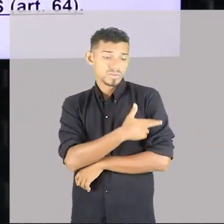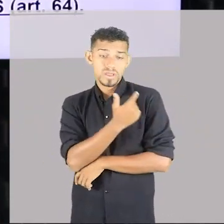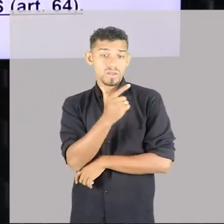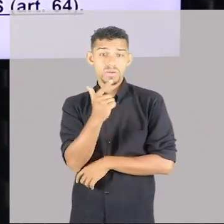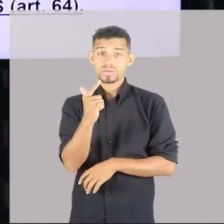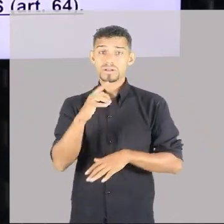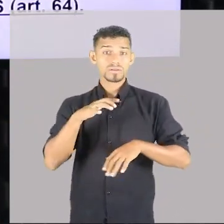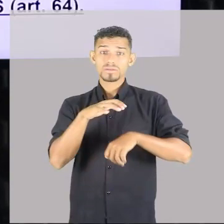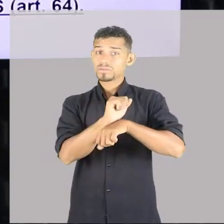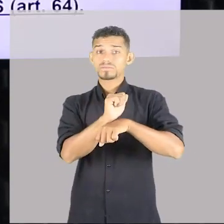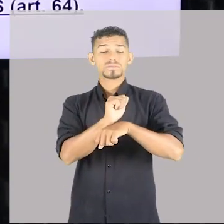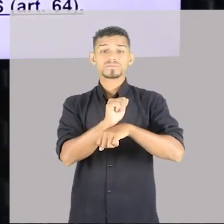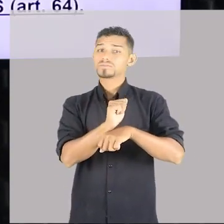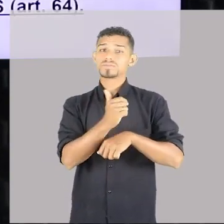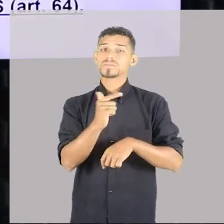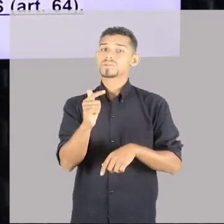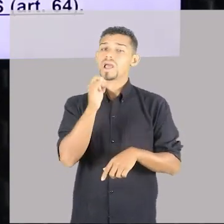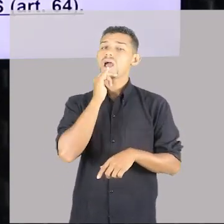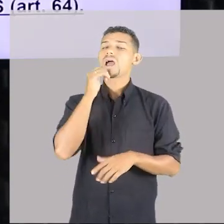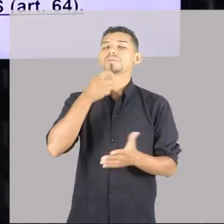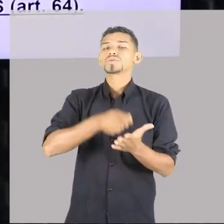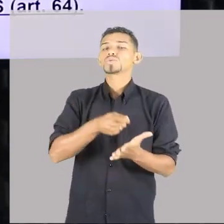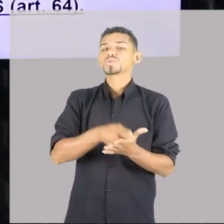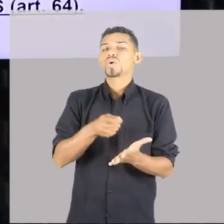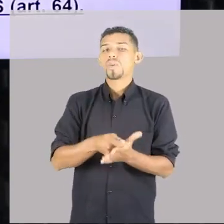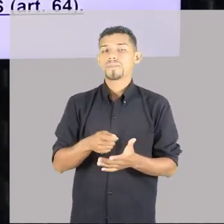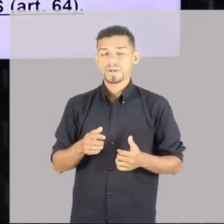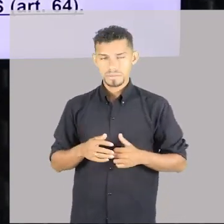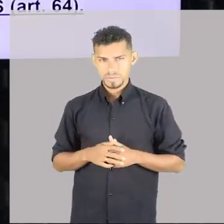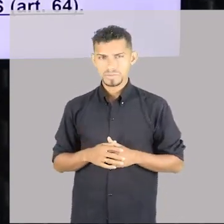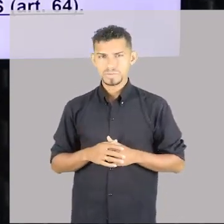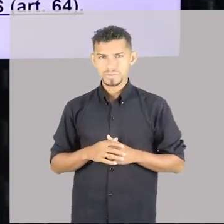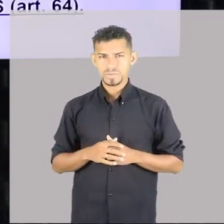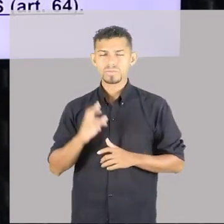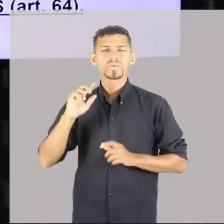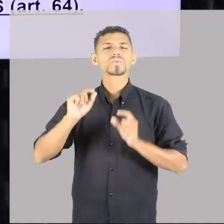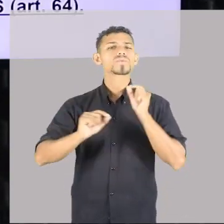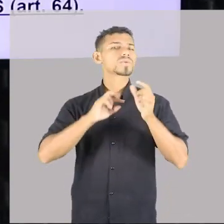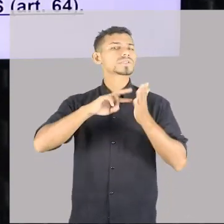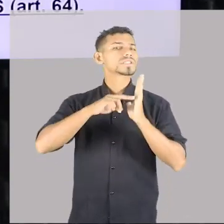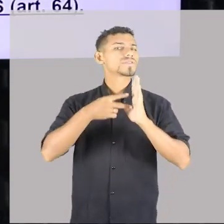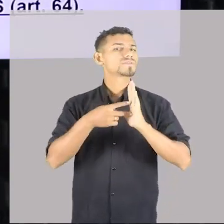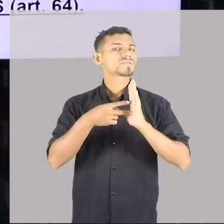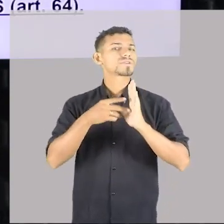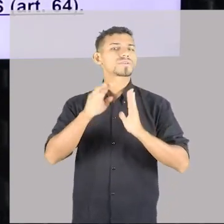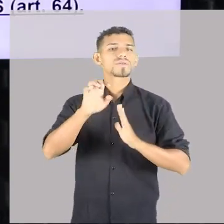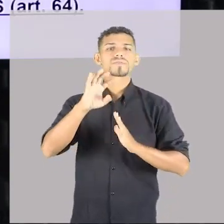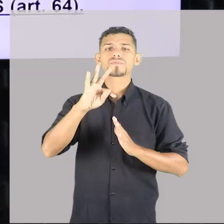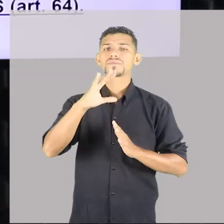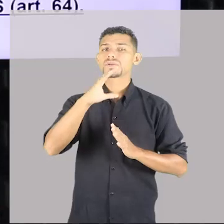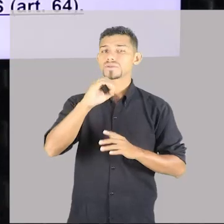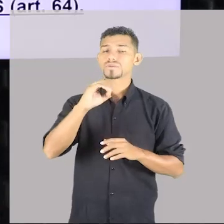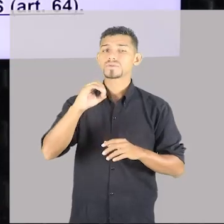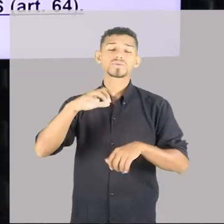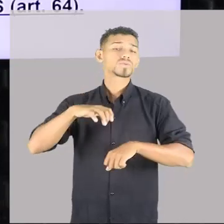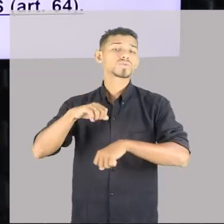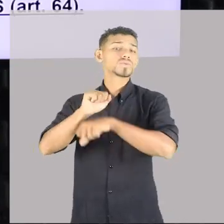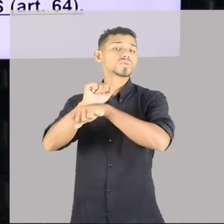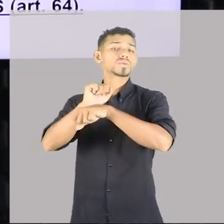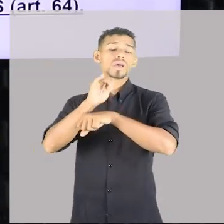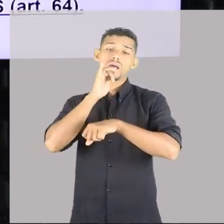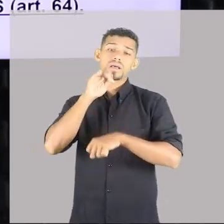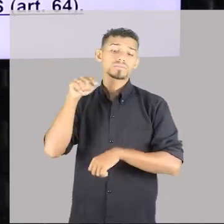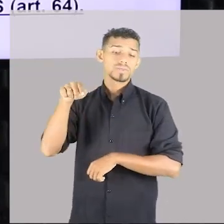tem efeito suspensivo. Essa é uma questão que é muito cobrada. O que significa efeito suspensivo? Quando você solicita o efeito suspensivo de